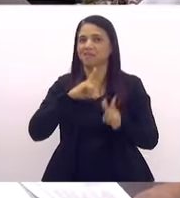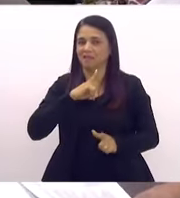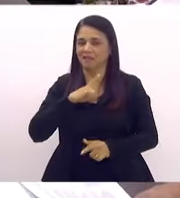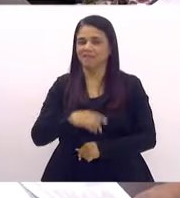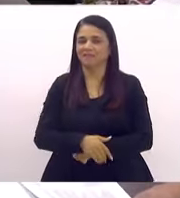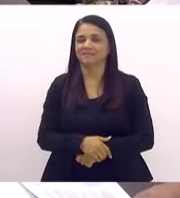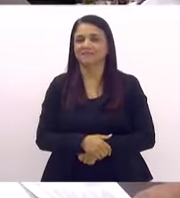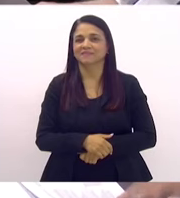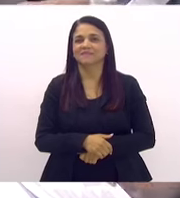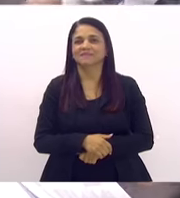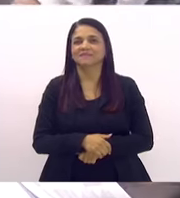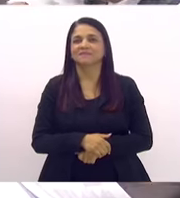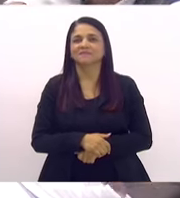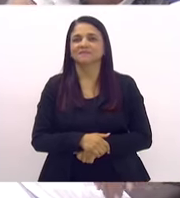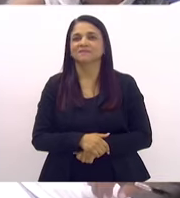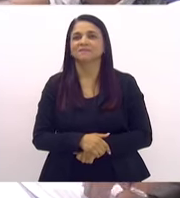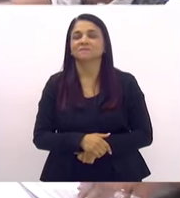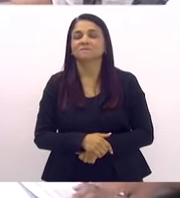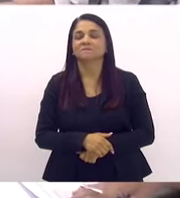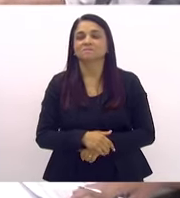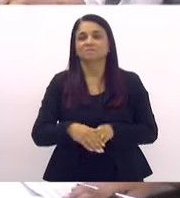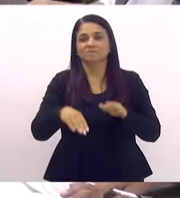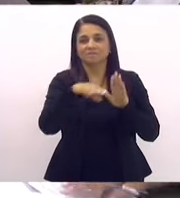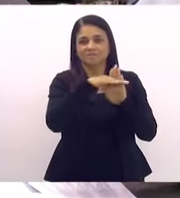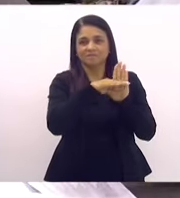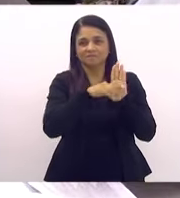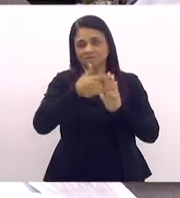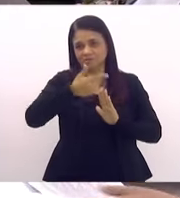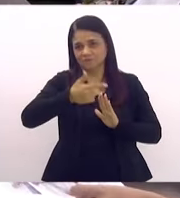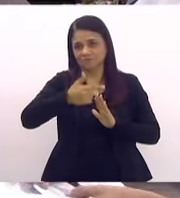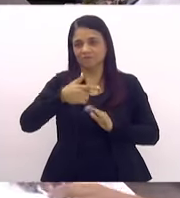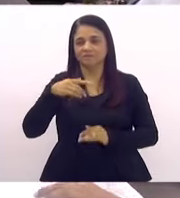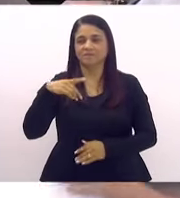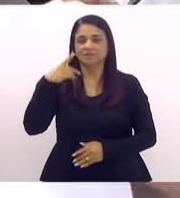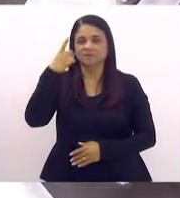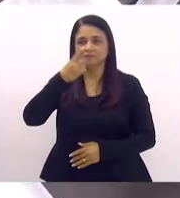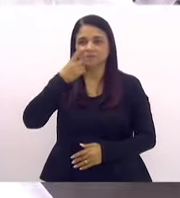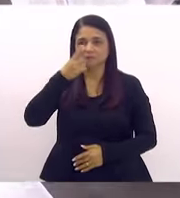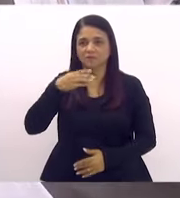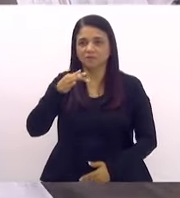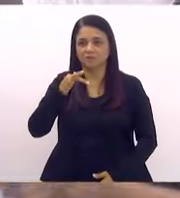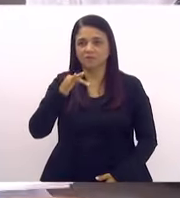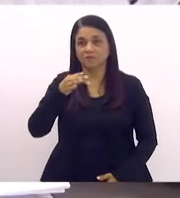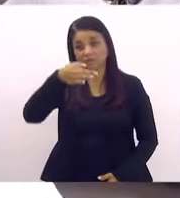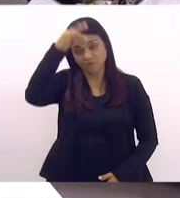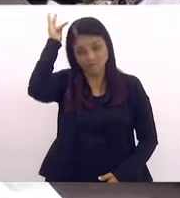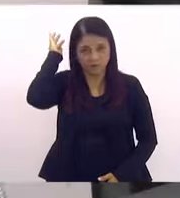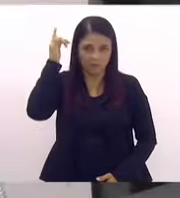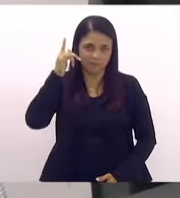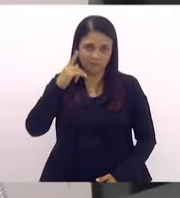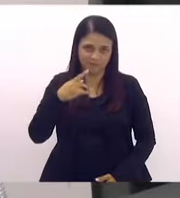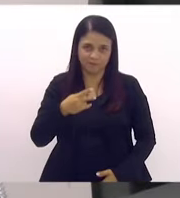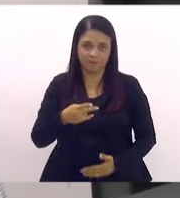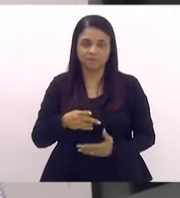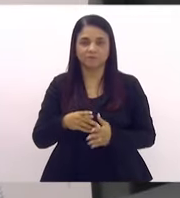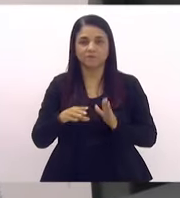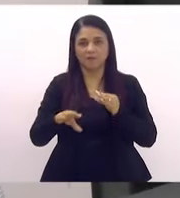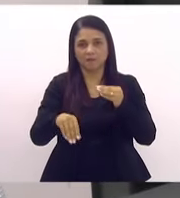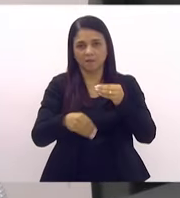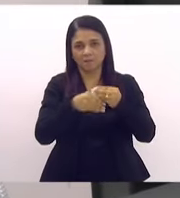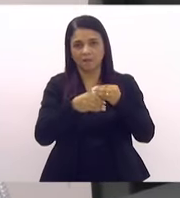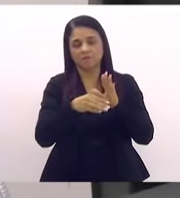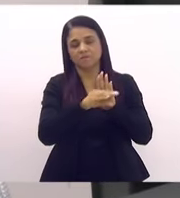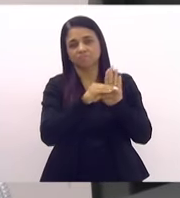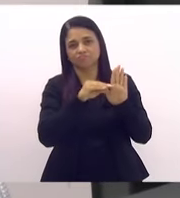Bem, passou o item 2 da pauta, são os projetos de relatoria do deputado Filipinho Raves, deputado Fred Pacheco. Emendas de plenário ao projeto